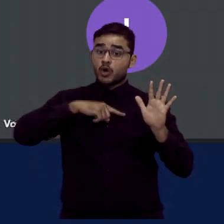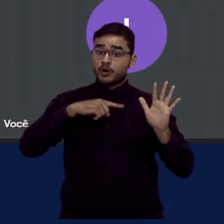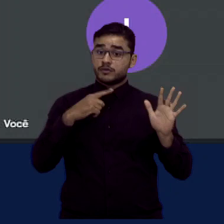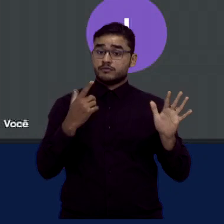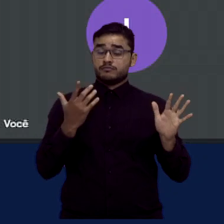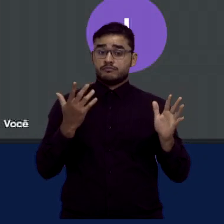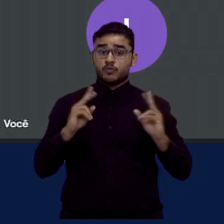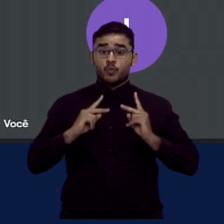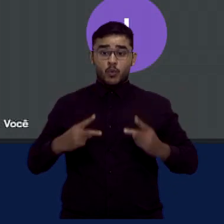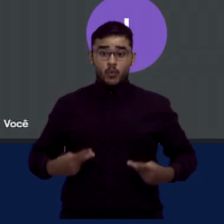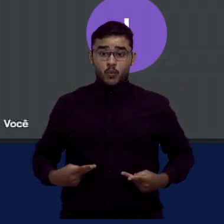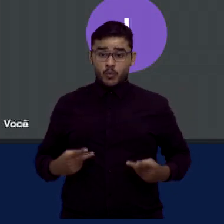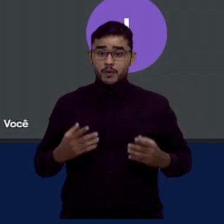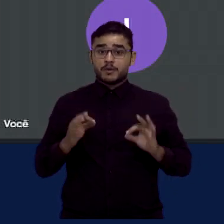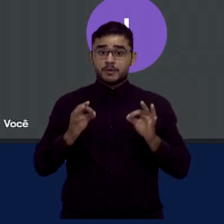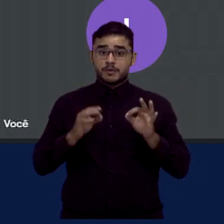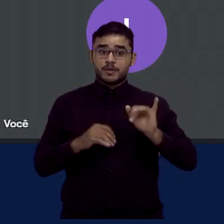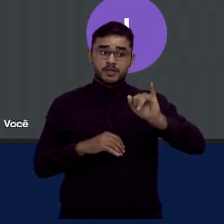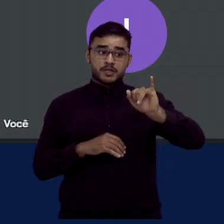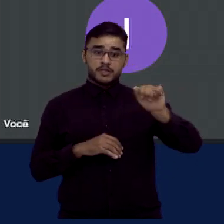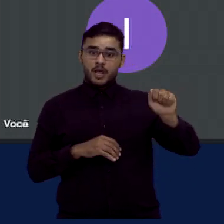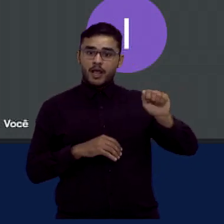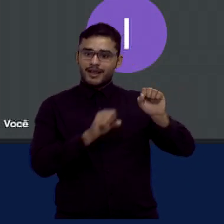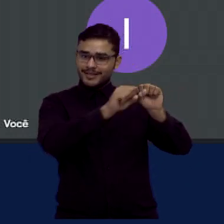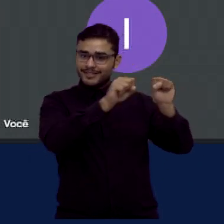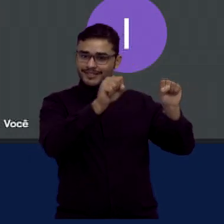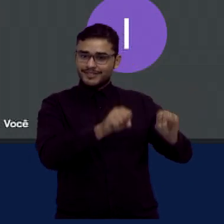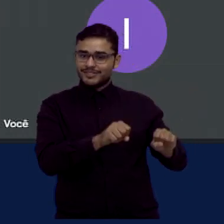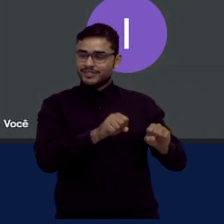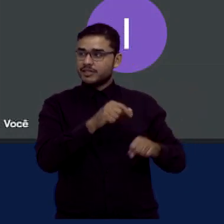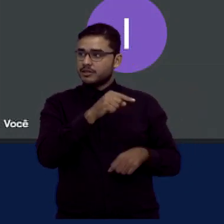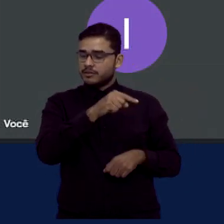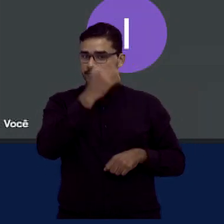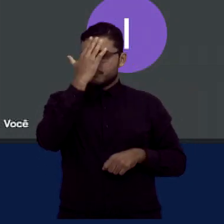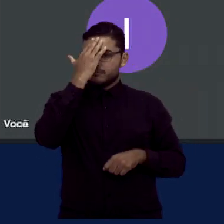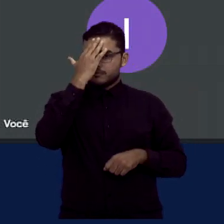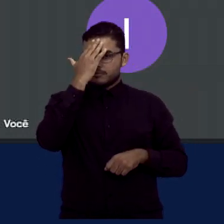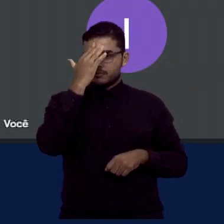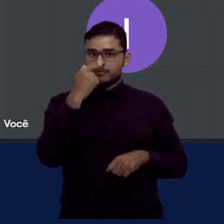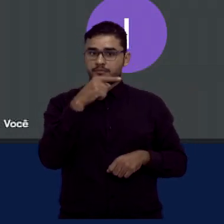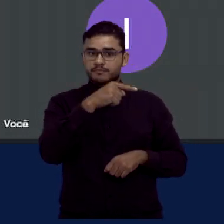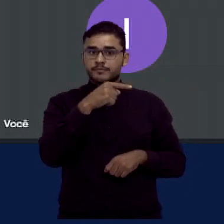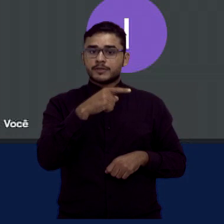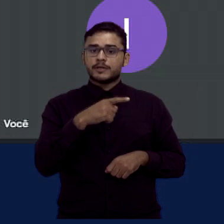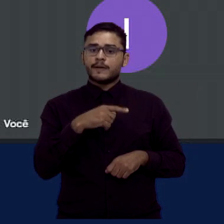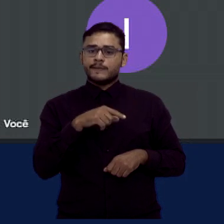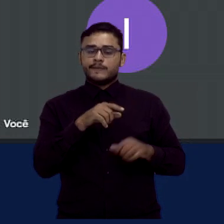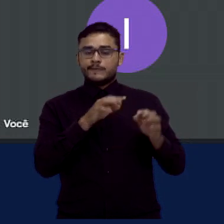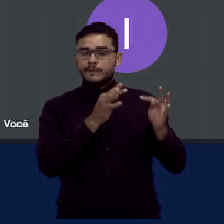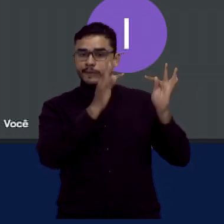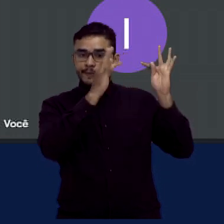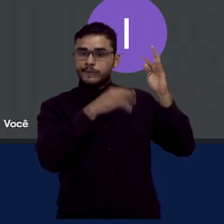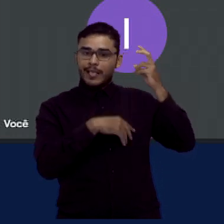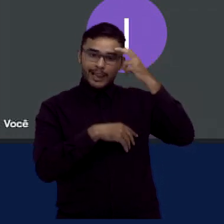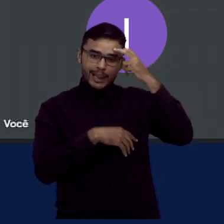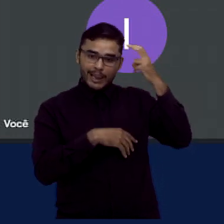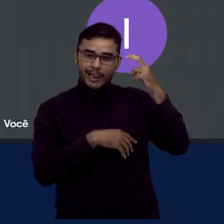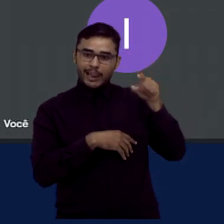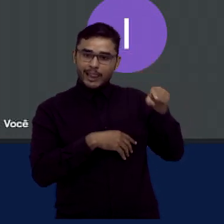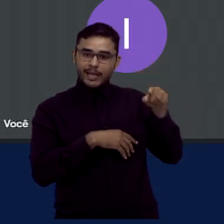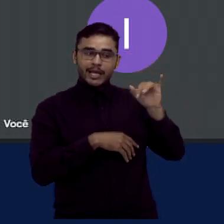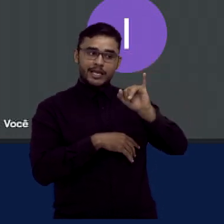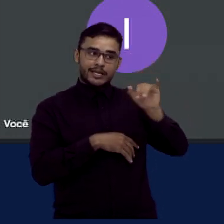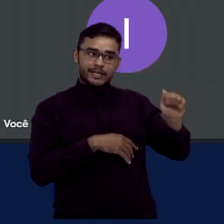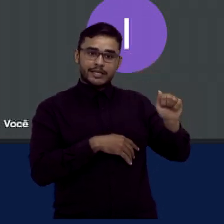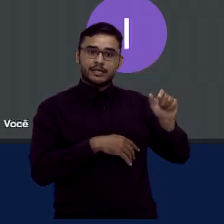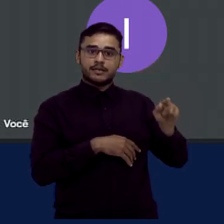Nós... Pode ser que as IAs não compitam, que elas não estejam competindo com a gente. Mas a gente está nesse modo de competição